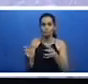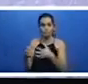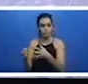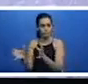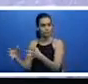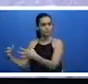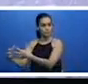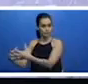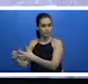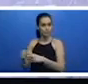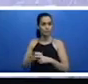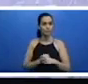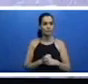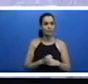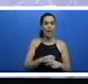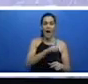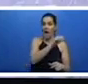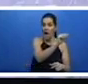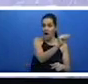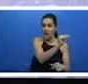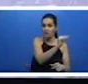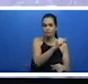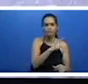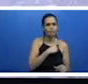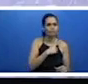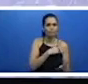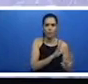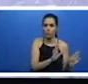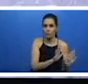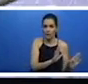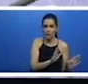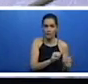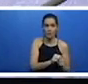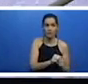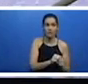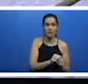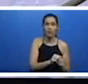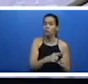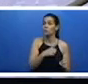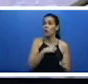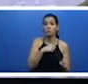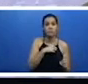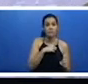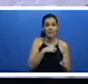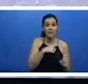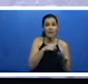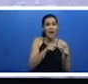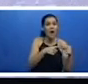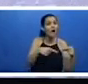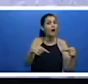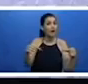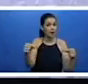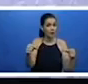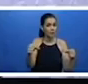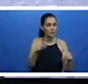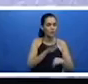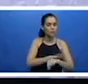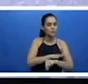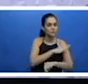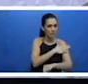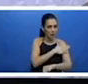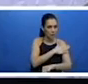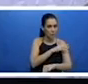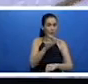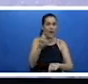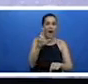a significa sem, não ter. Nuro significa cauda, animais sem cauda. Como exemplo, o sapo, a perereca